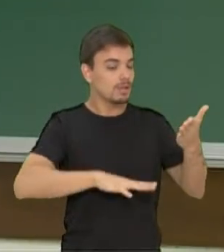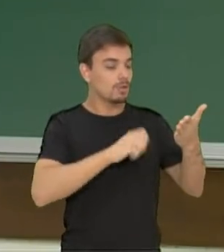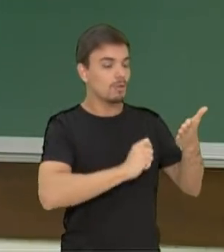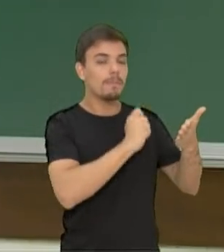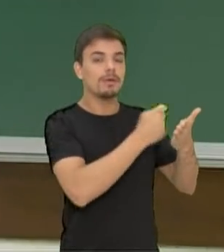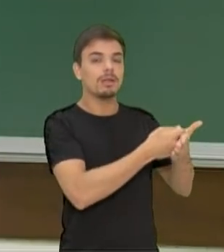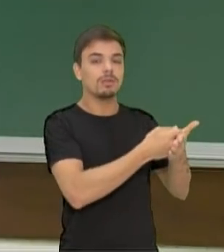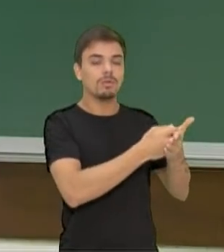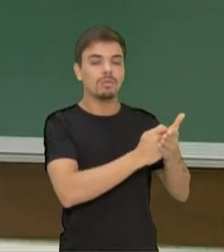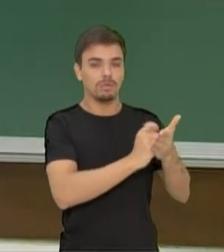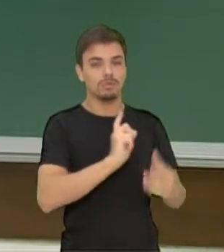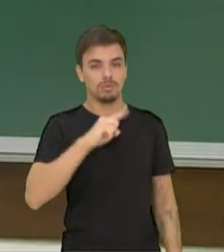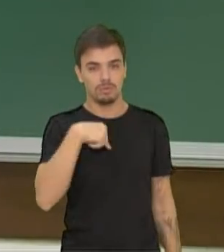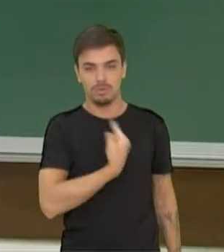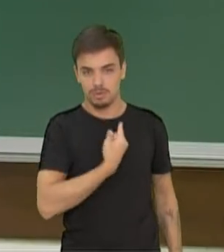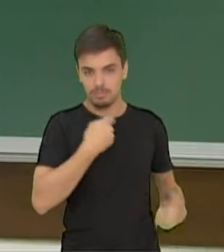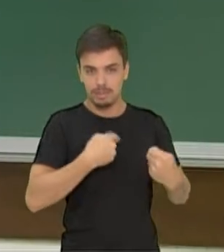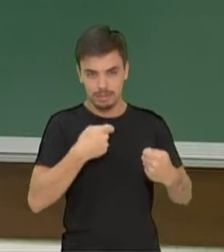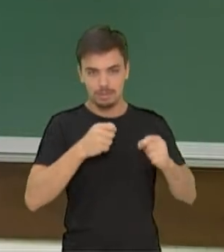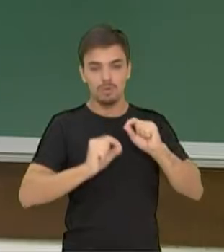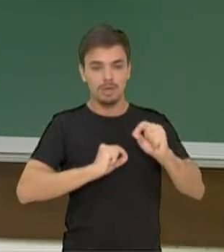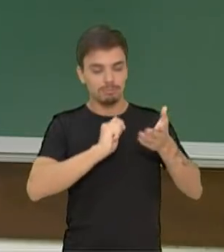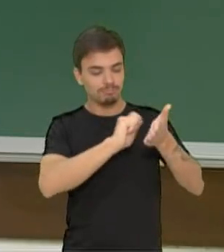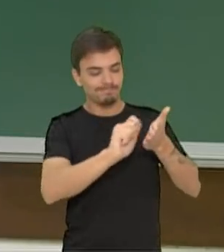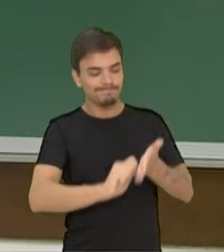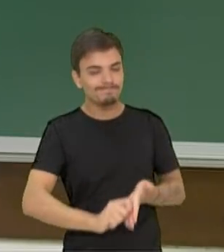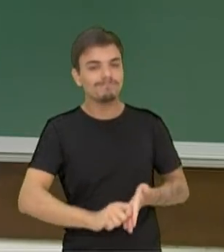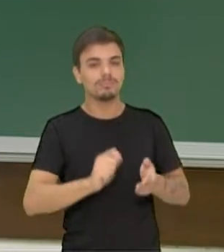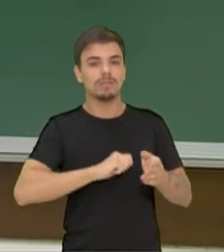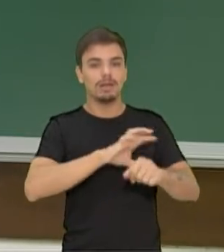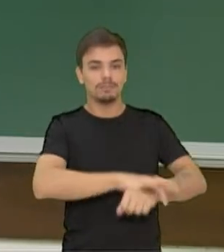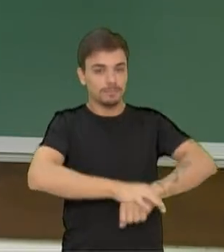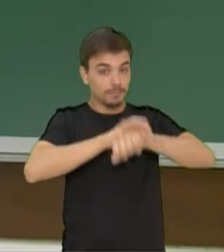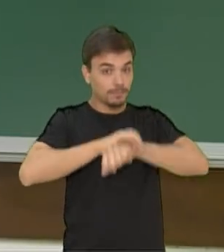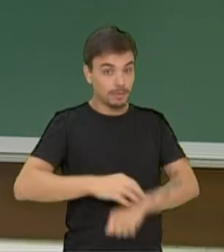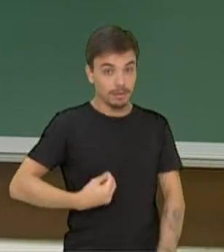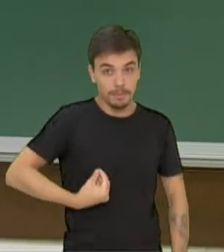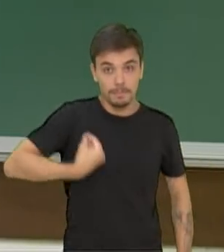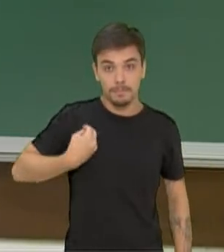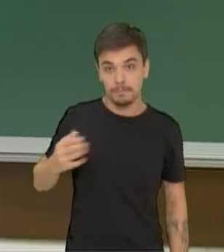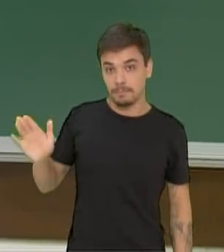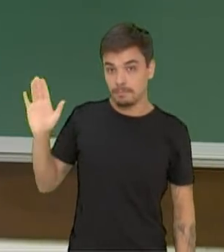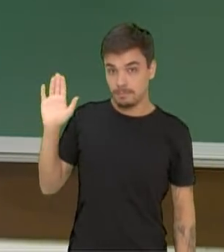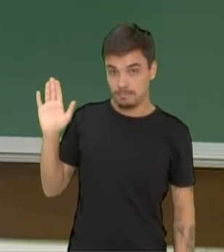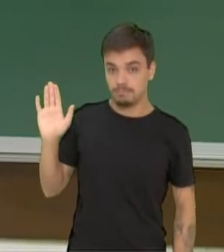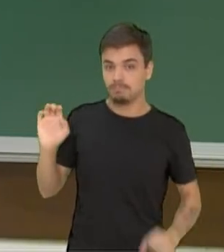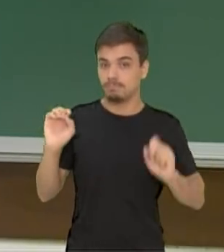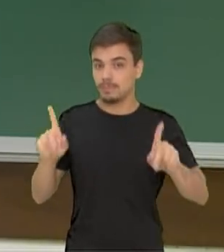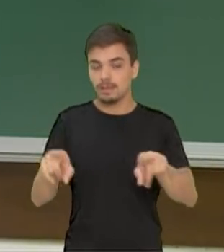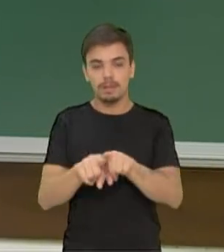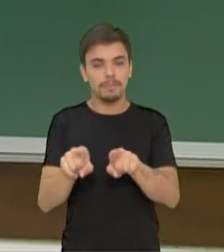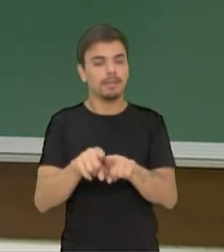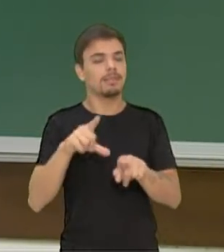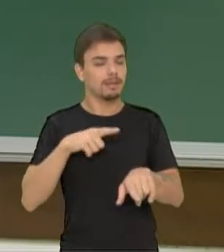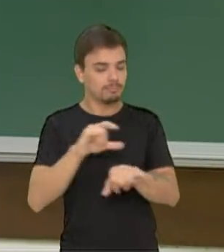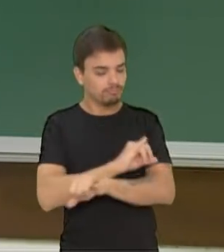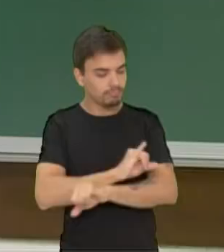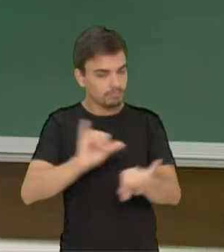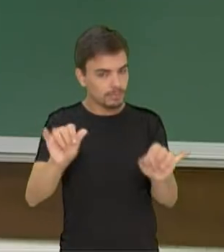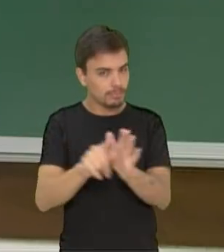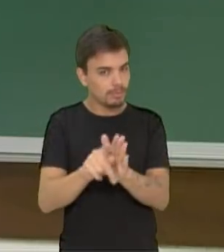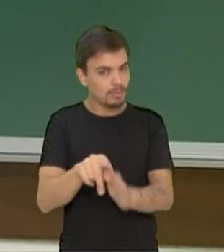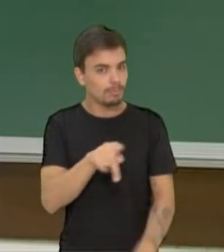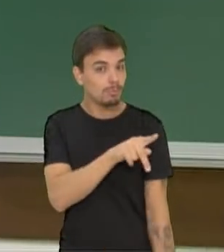que a gente precisa preencher, certo? Para poder validar a nossa presença. Fique atento também com os recadinhos dos professores